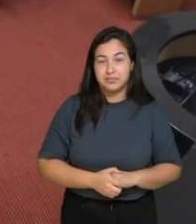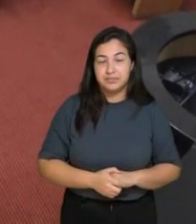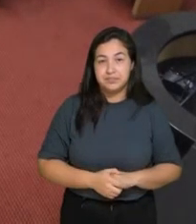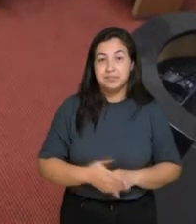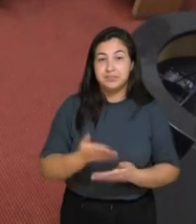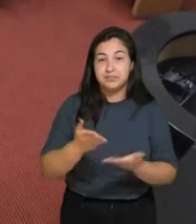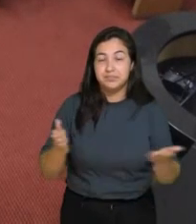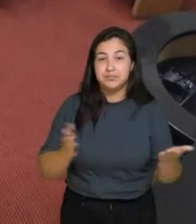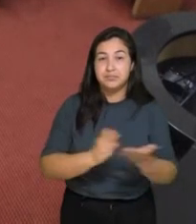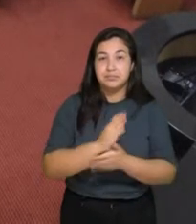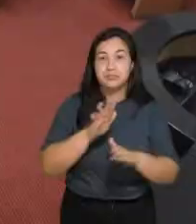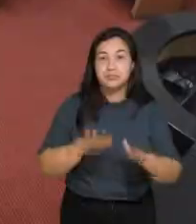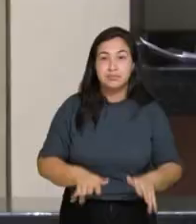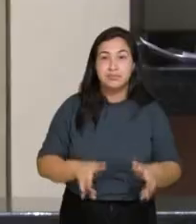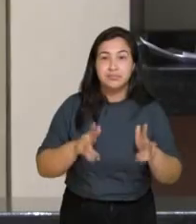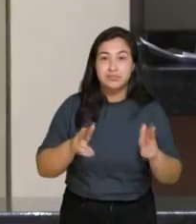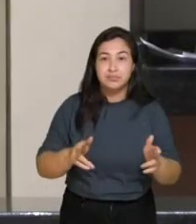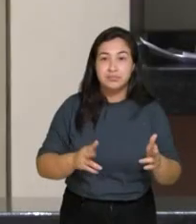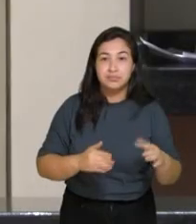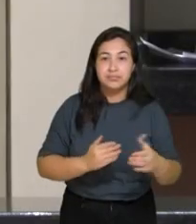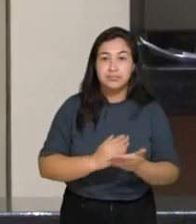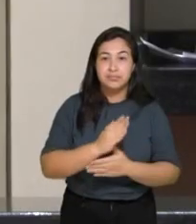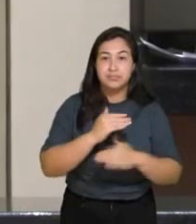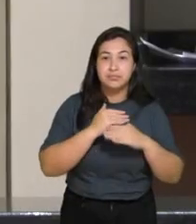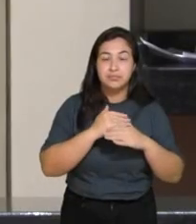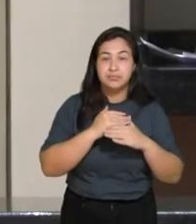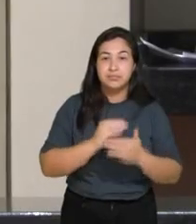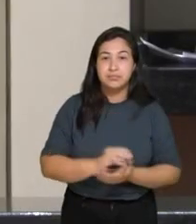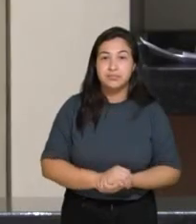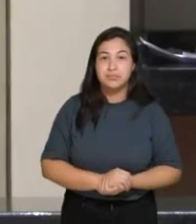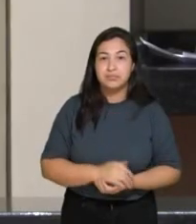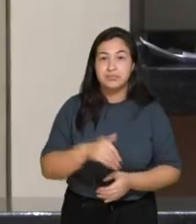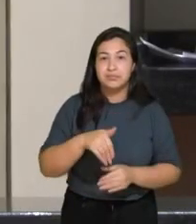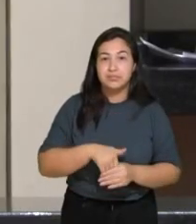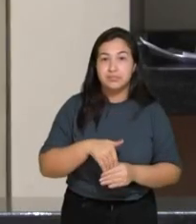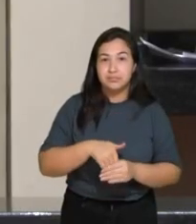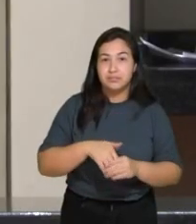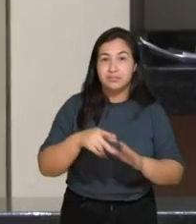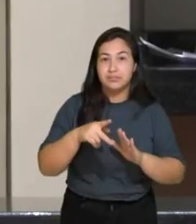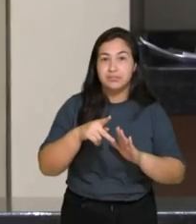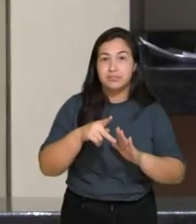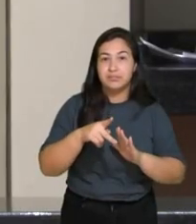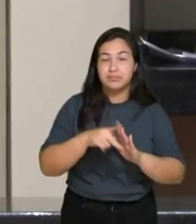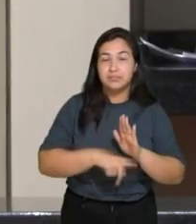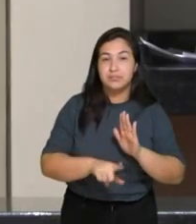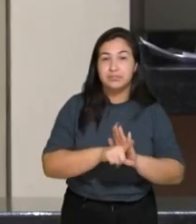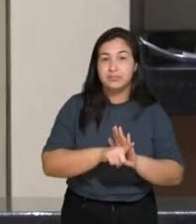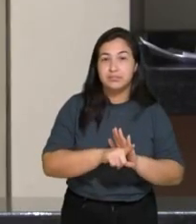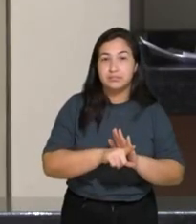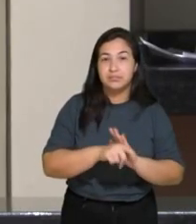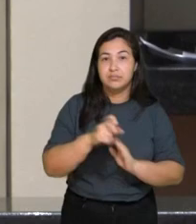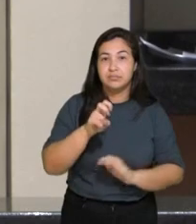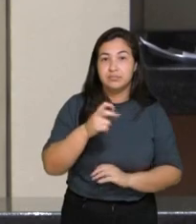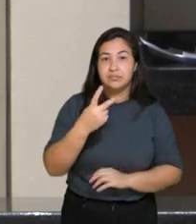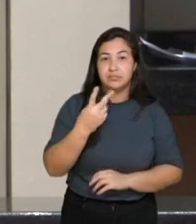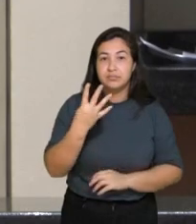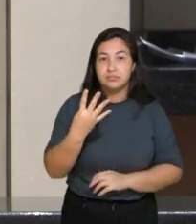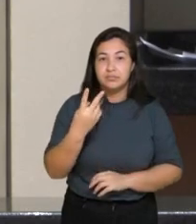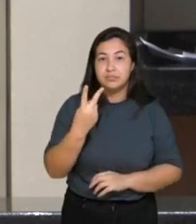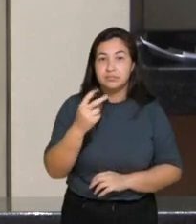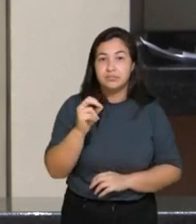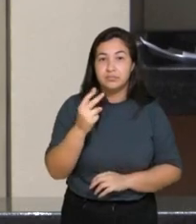aprovam, permaneçam como se encontram. Aprovado por unanimidade. Votação da redação final do projeto de lei